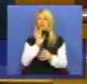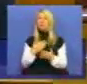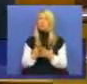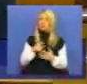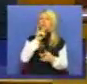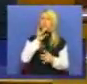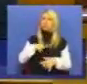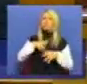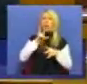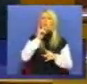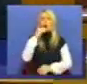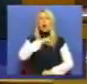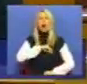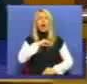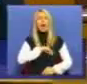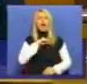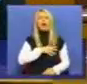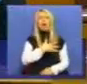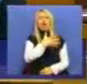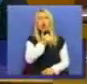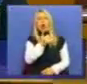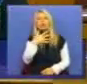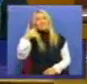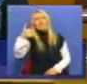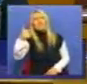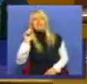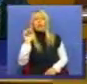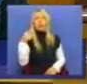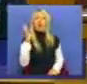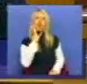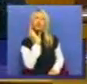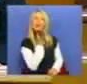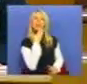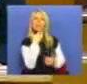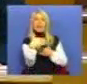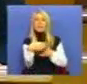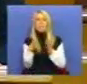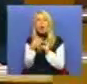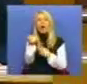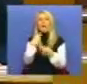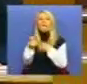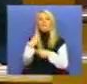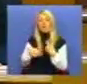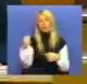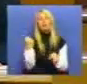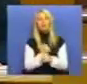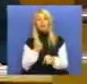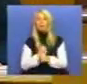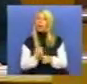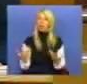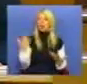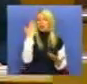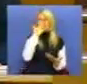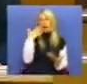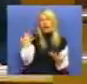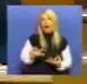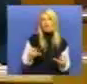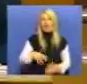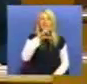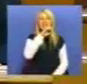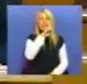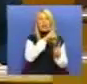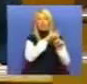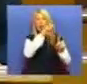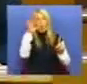entre 12 e 25 euros dependendo do pacote que conseguir vender. Trabalha por isso, se assim entender, 6 a 8 horas